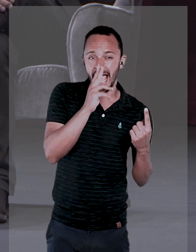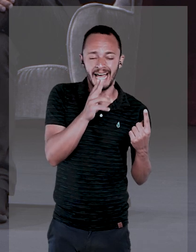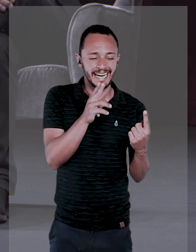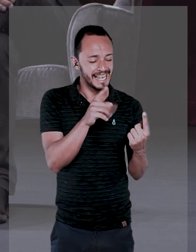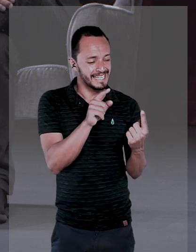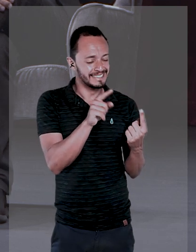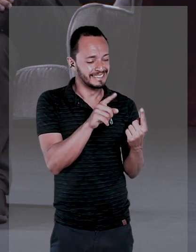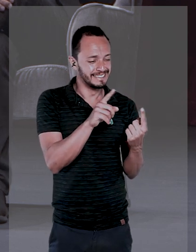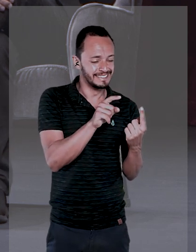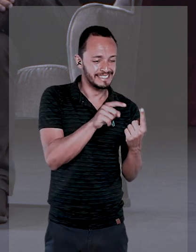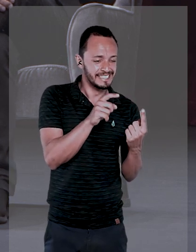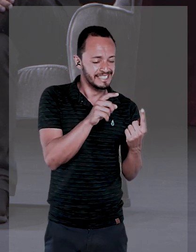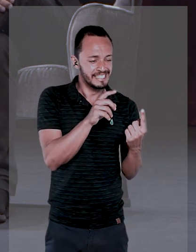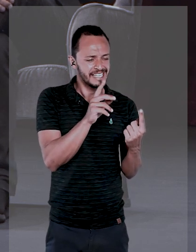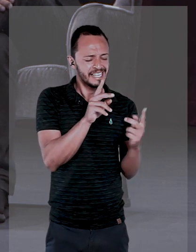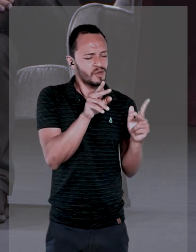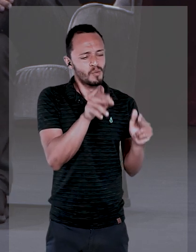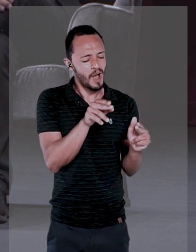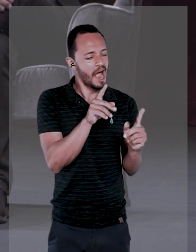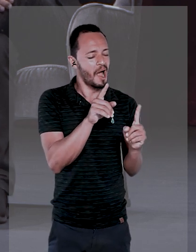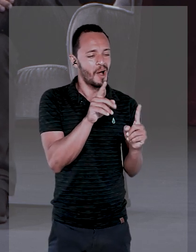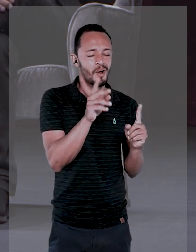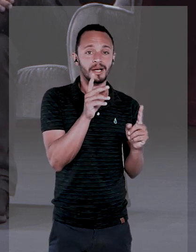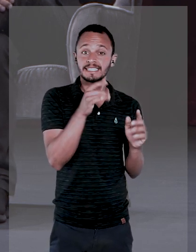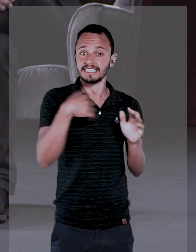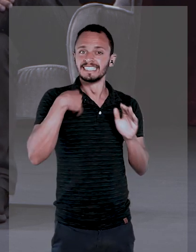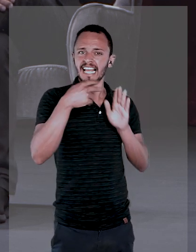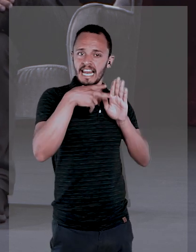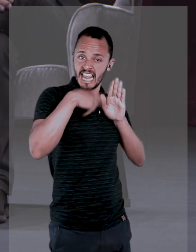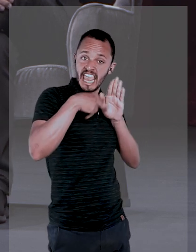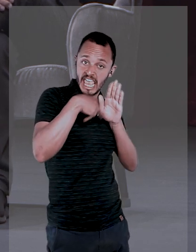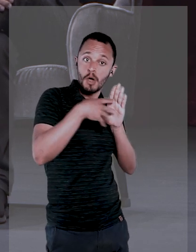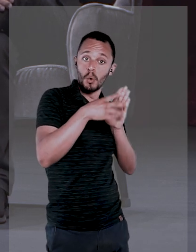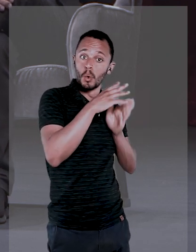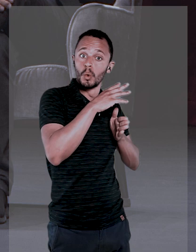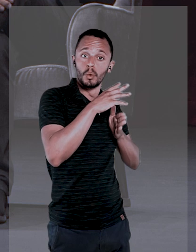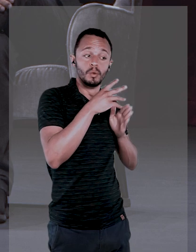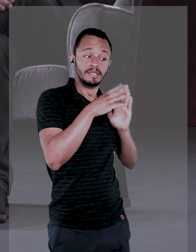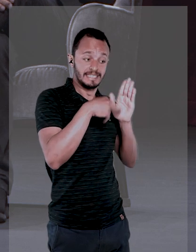no Guimarães, que é outro cara que me enche de esperança